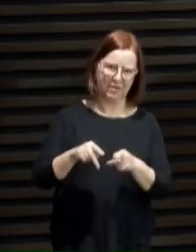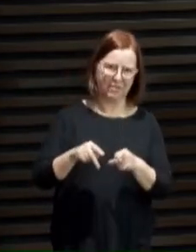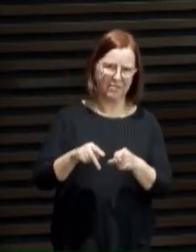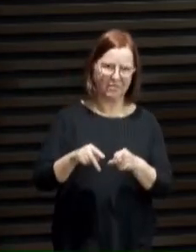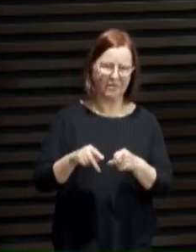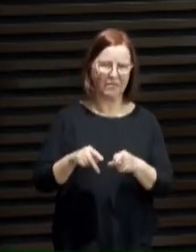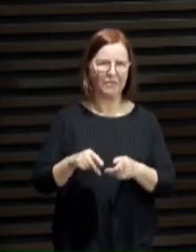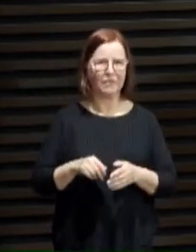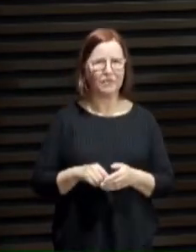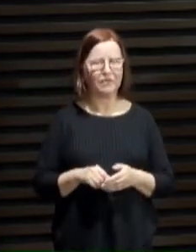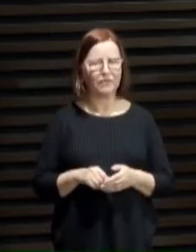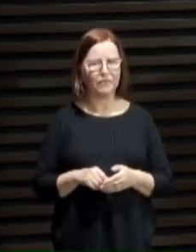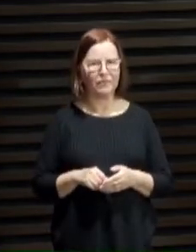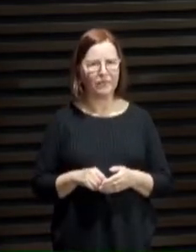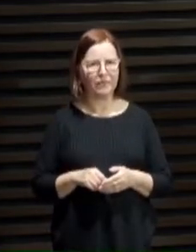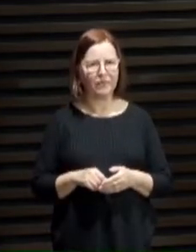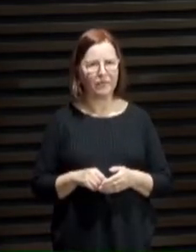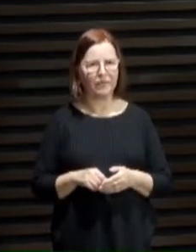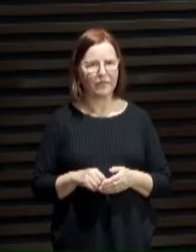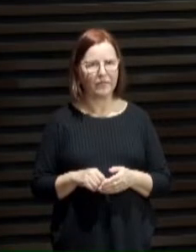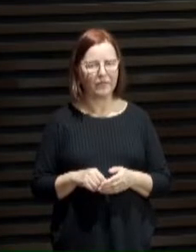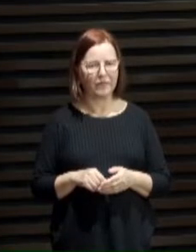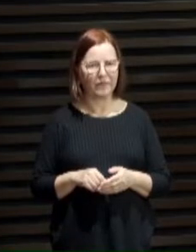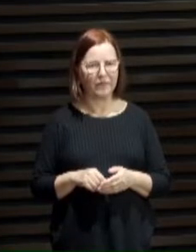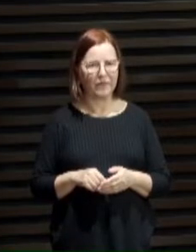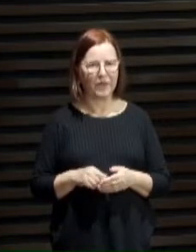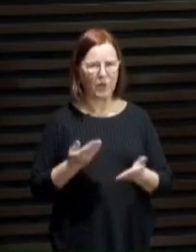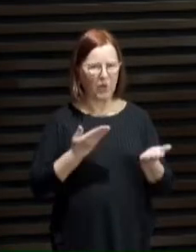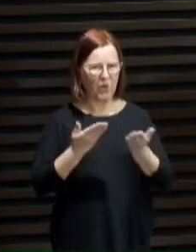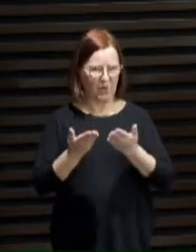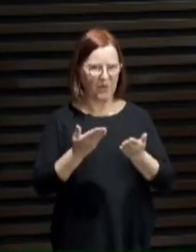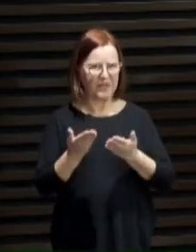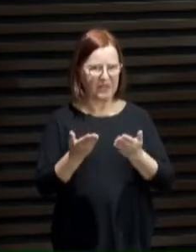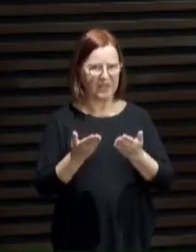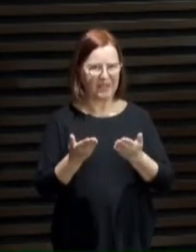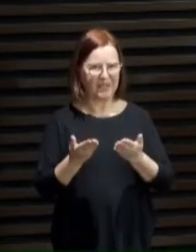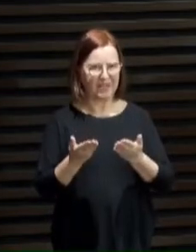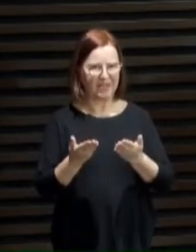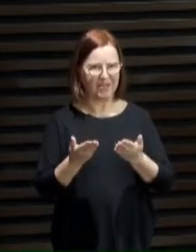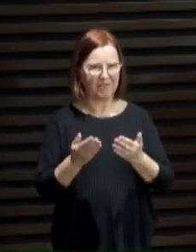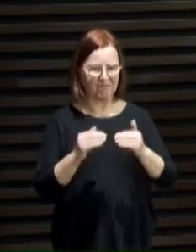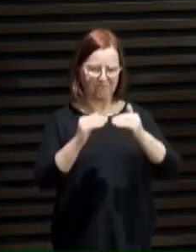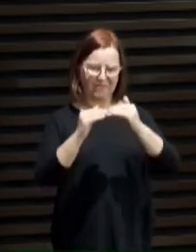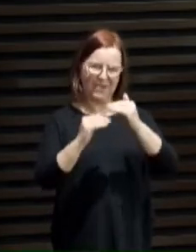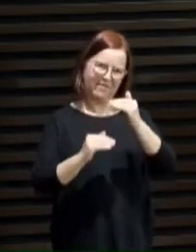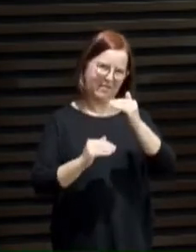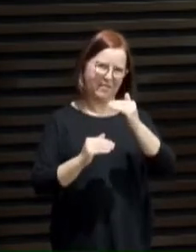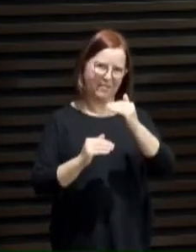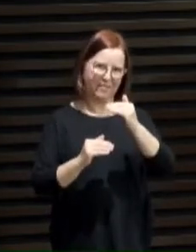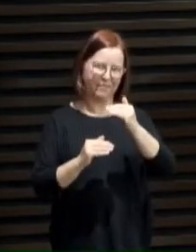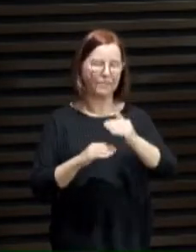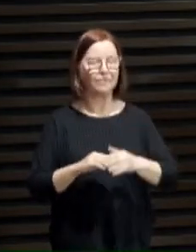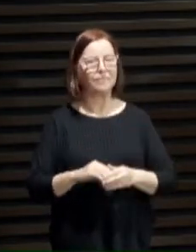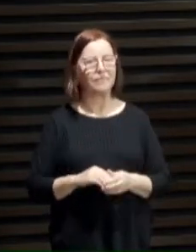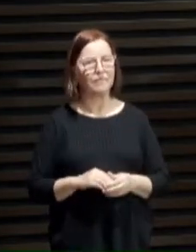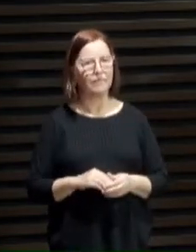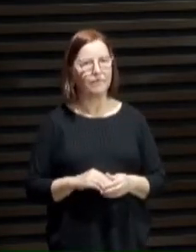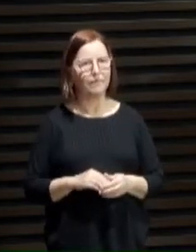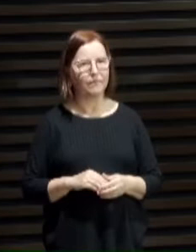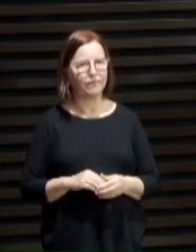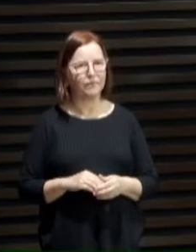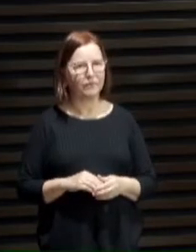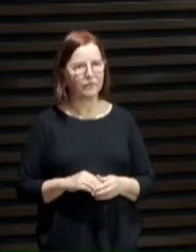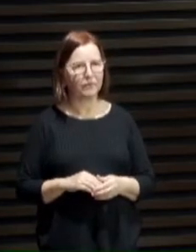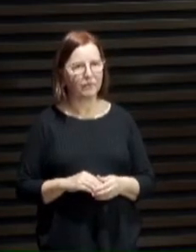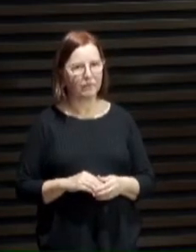Como a posição do servo é constrangedora. Todos eles passam lá. E olha, não era gente rica,